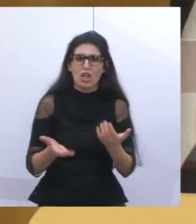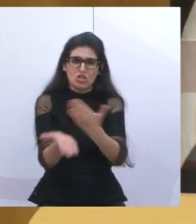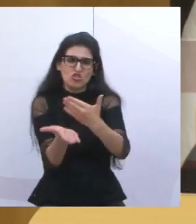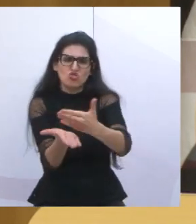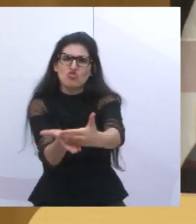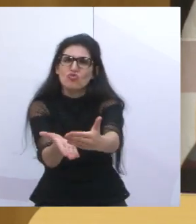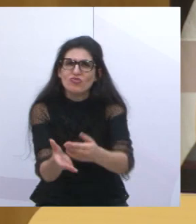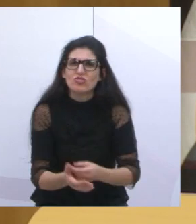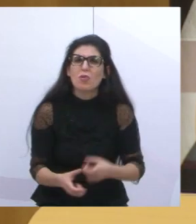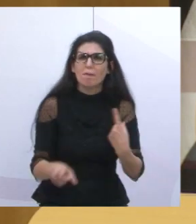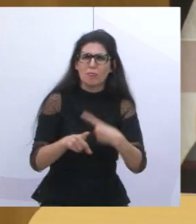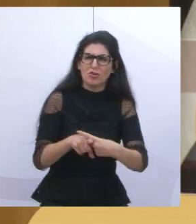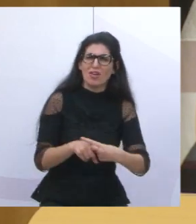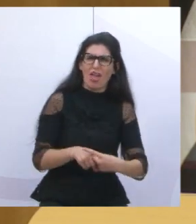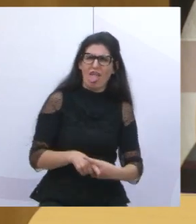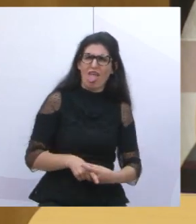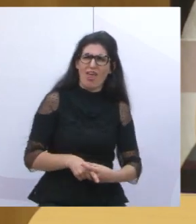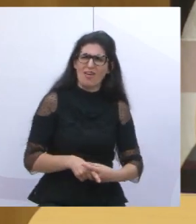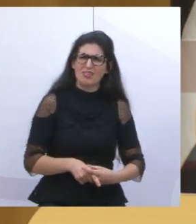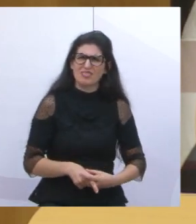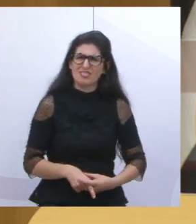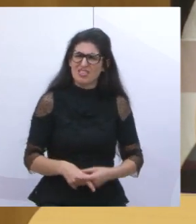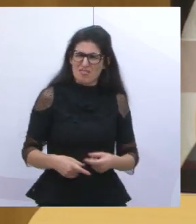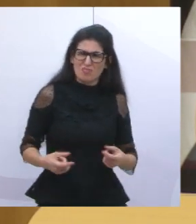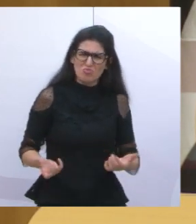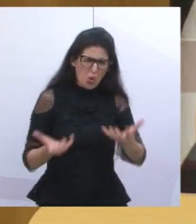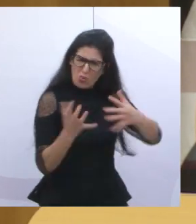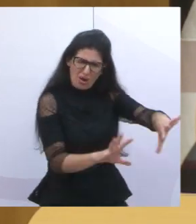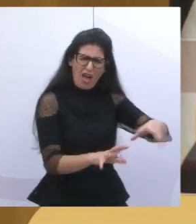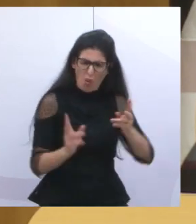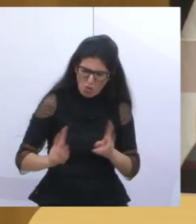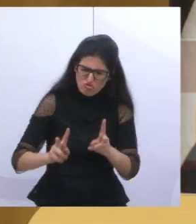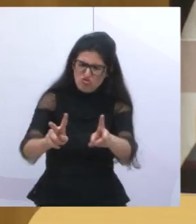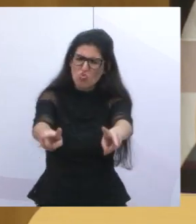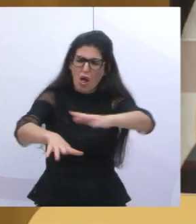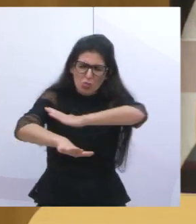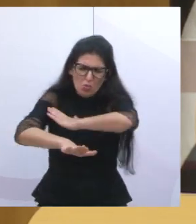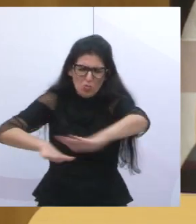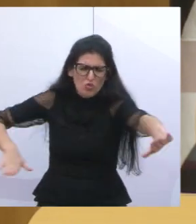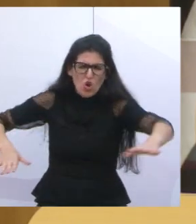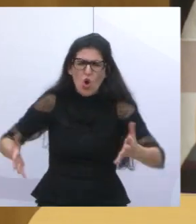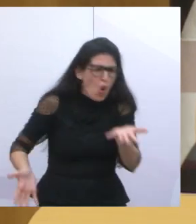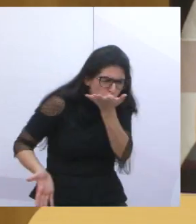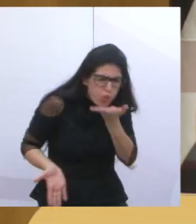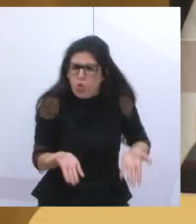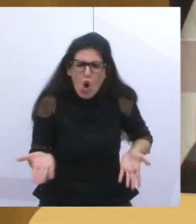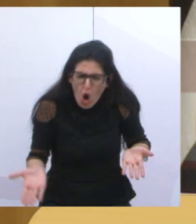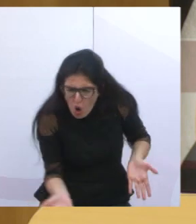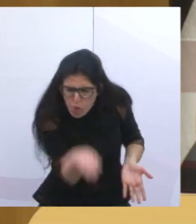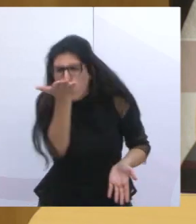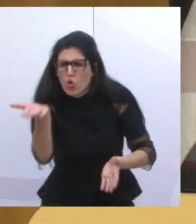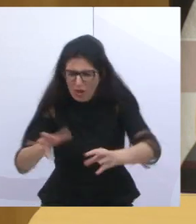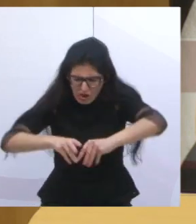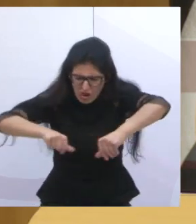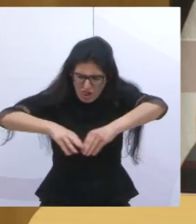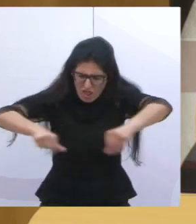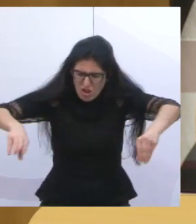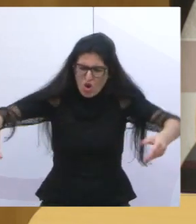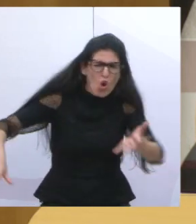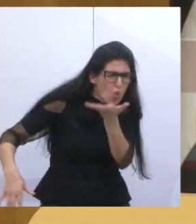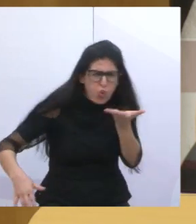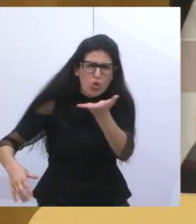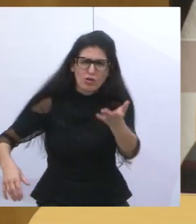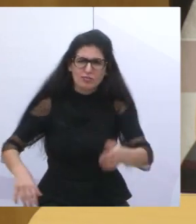uma condição melhor de vida e tiravam uma partezinha do seu orçamento para honrar com esse contrato com a